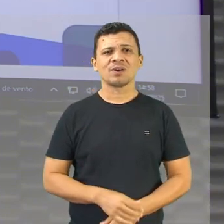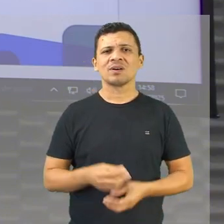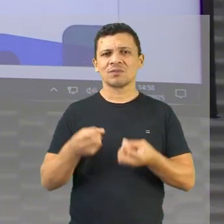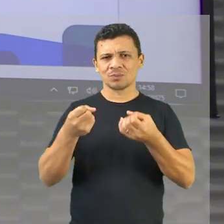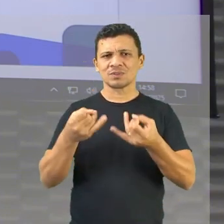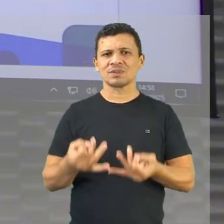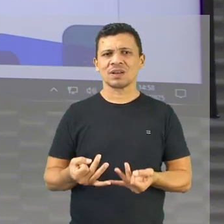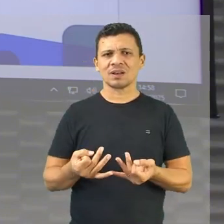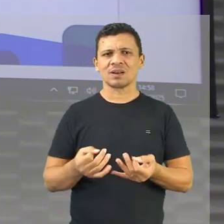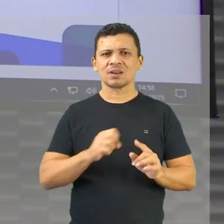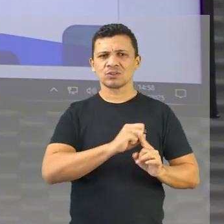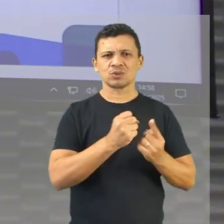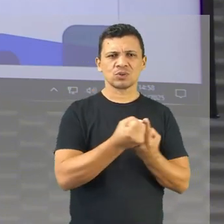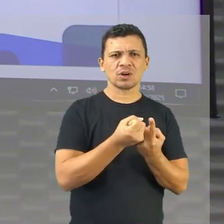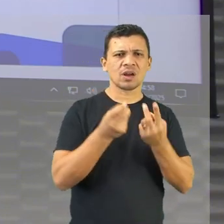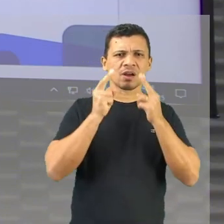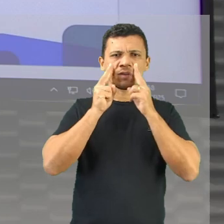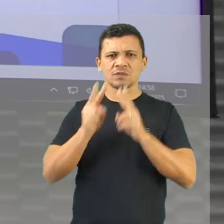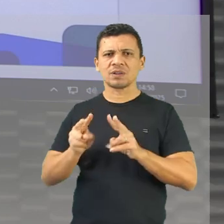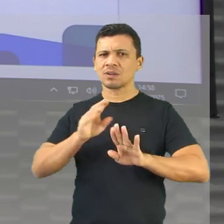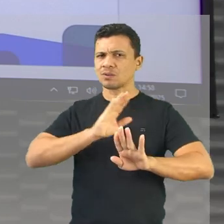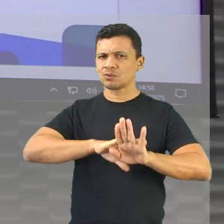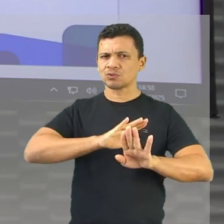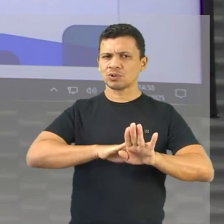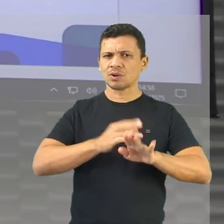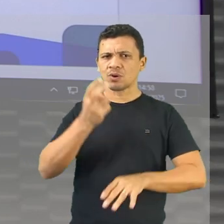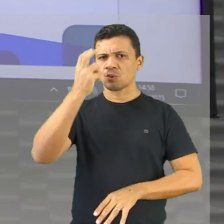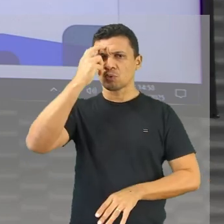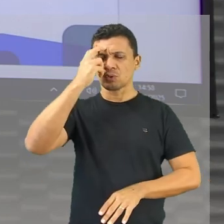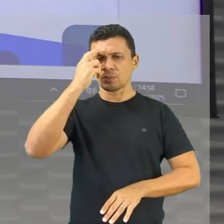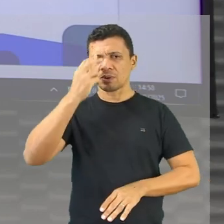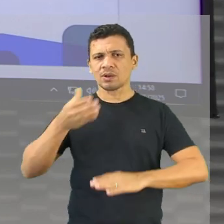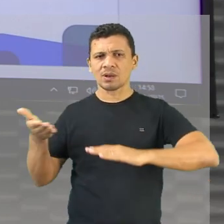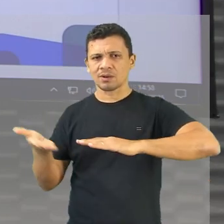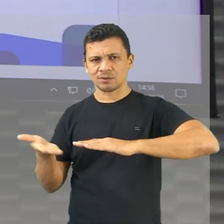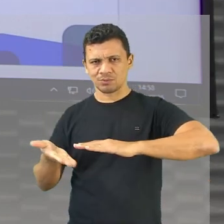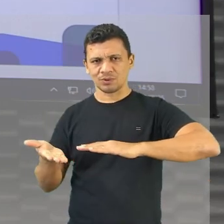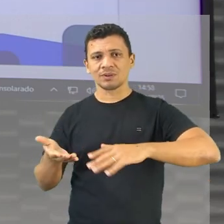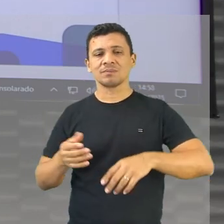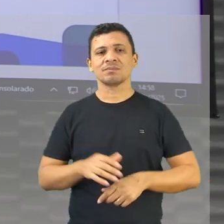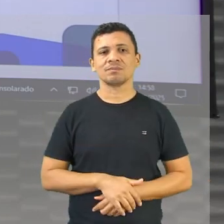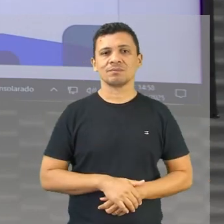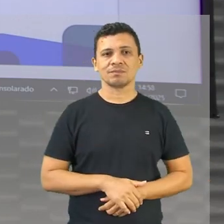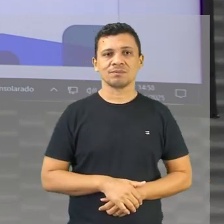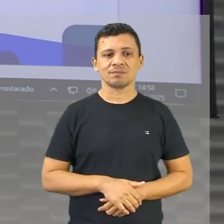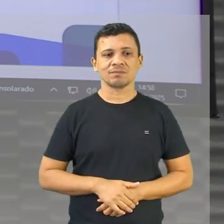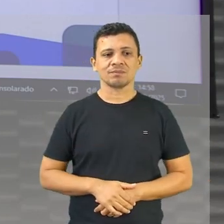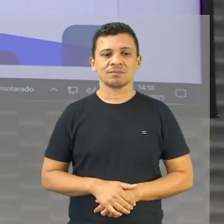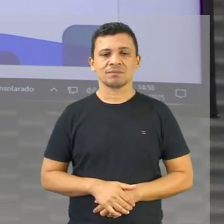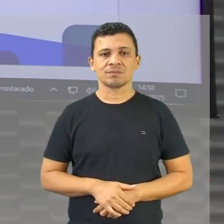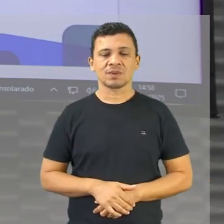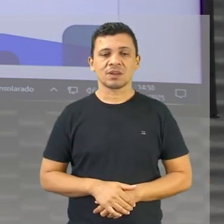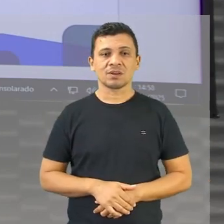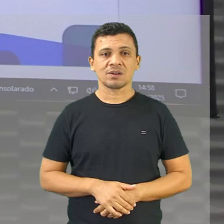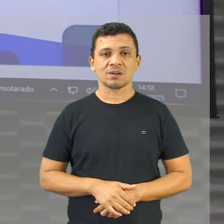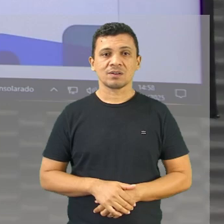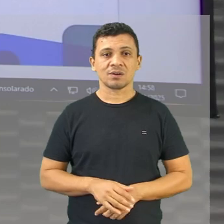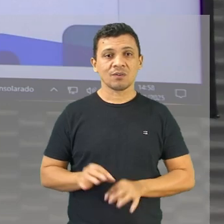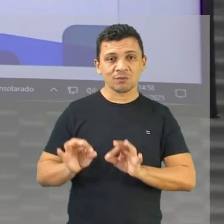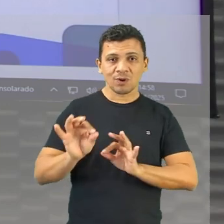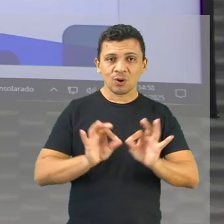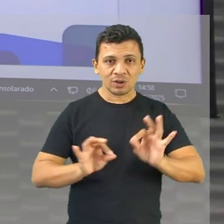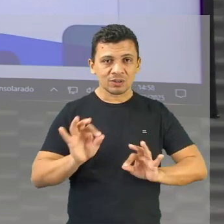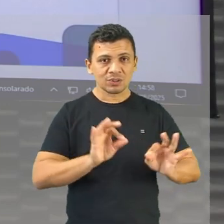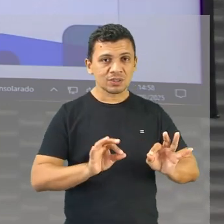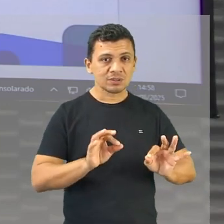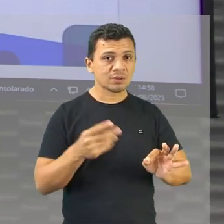está enxergando a ideologia e a cultura na contemporaneidade, na atualidade. Então vamos lá, pessoal. Faça aí o seu clima todo